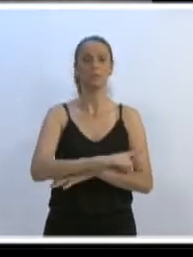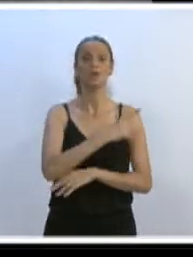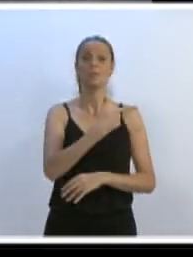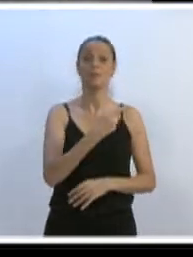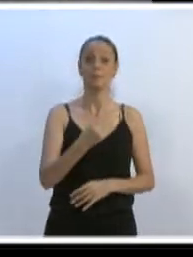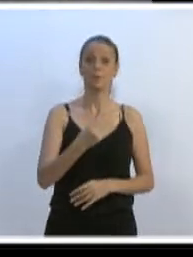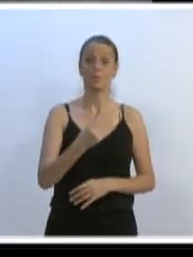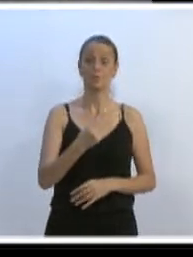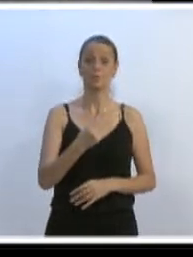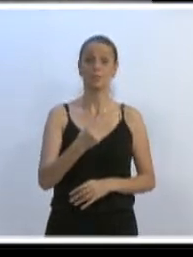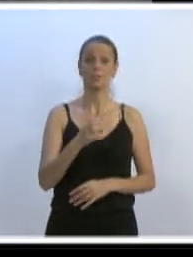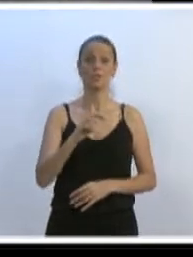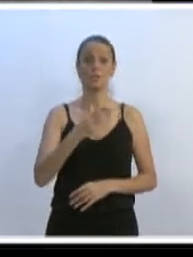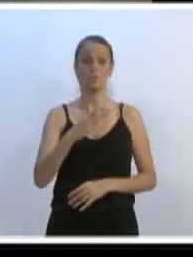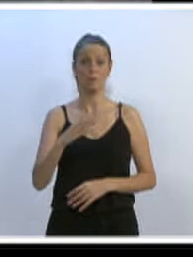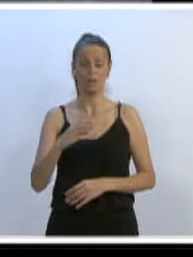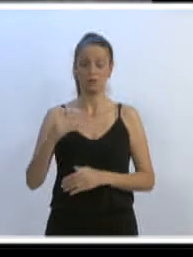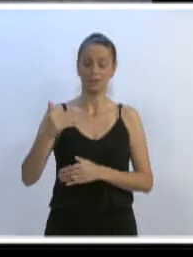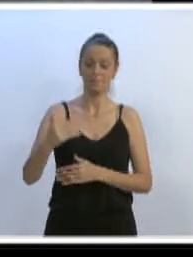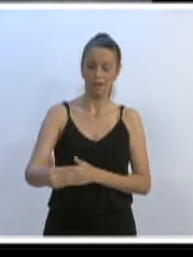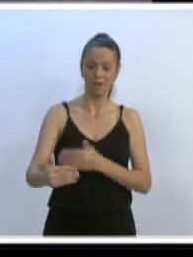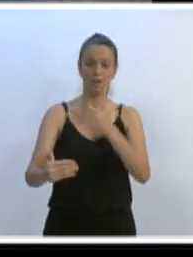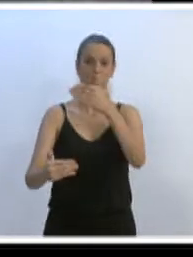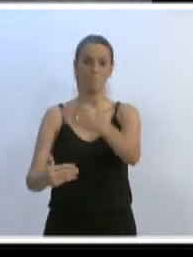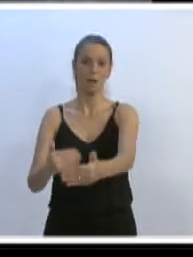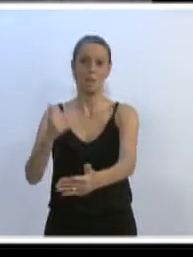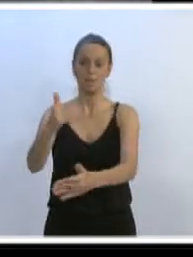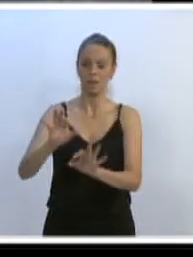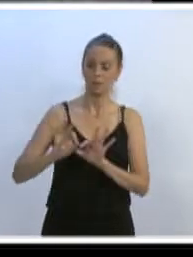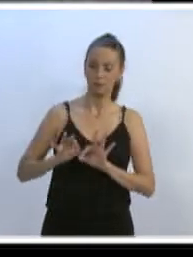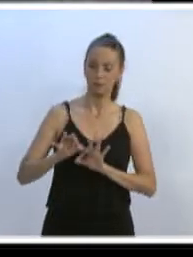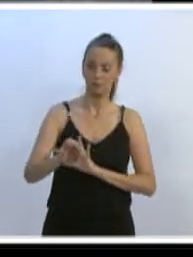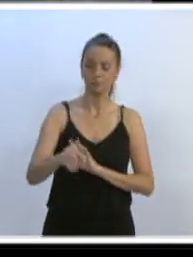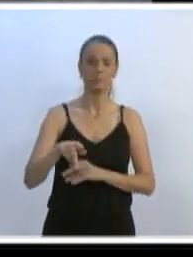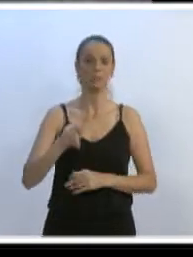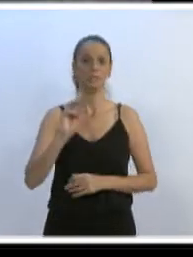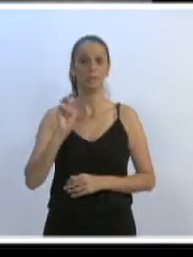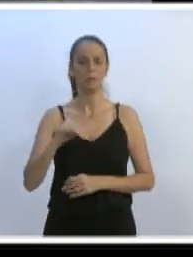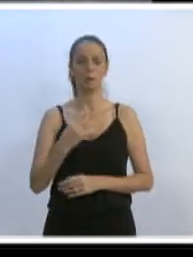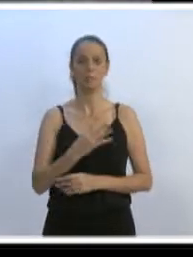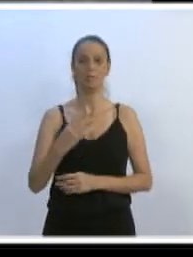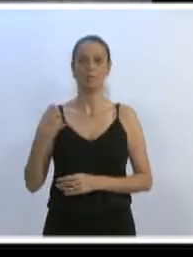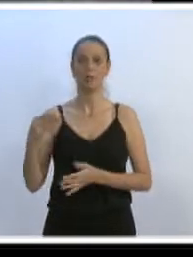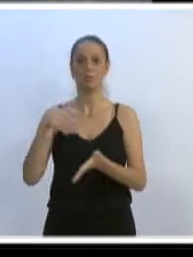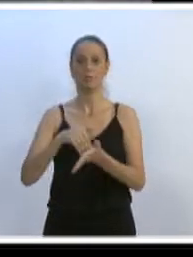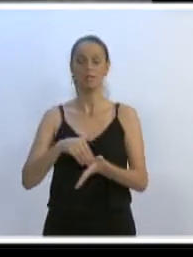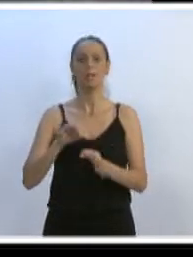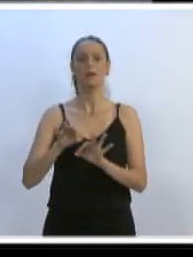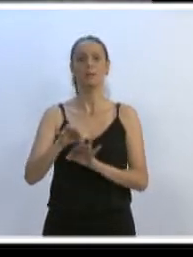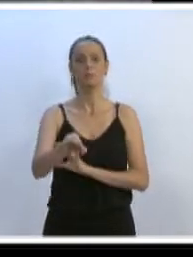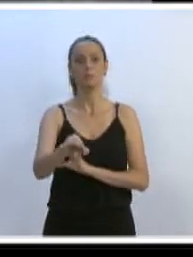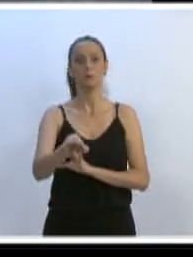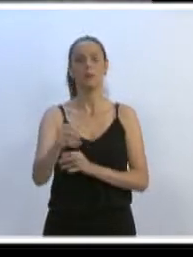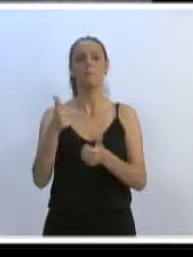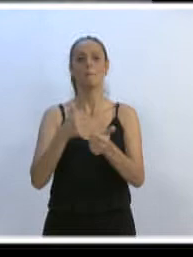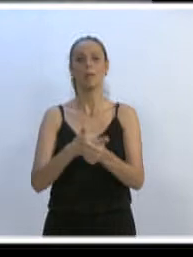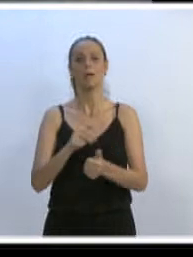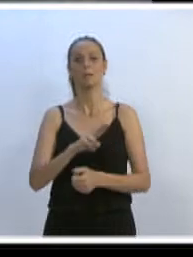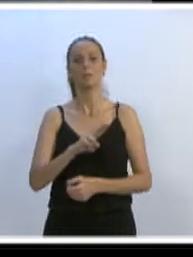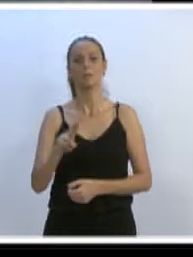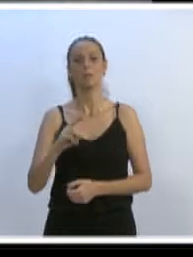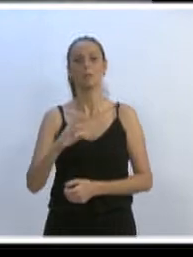agora do 3 lote 3 vai do quilômetro 44 até o trevo do celeiro do vale km